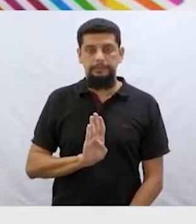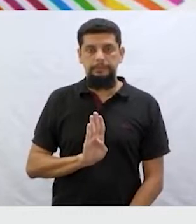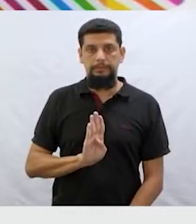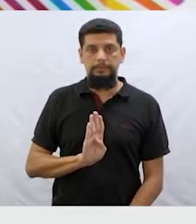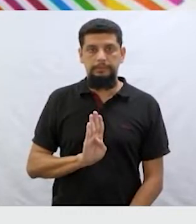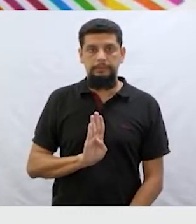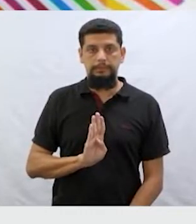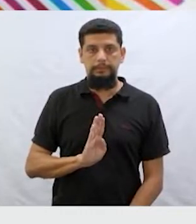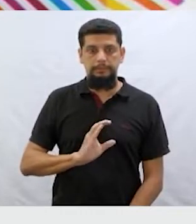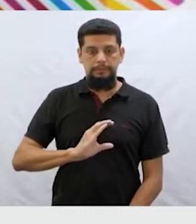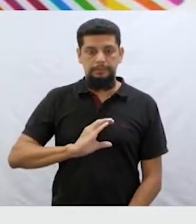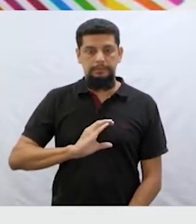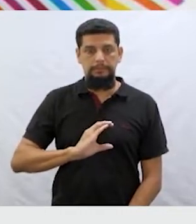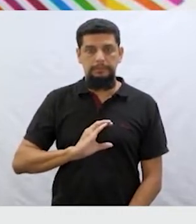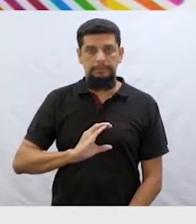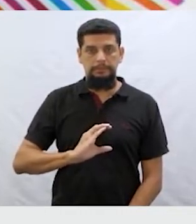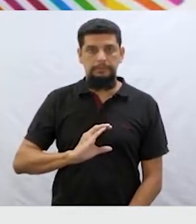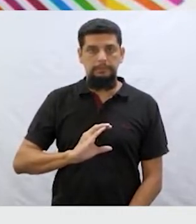B,